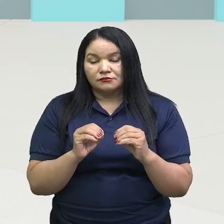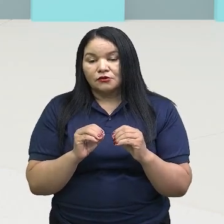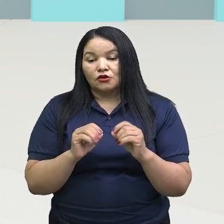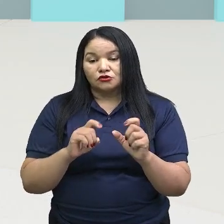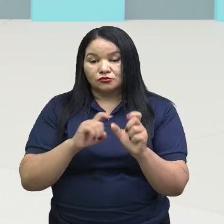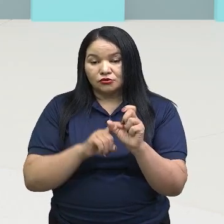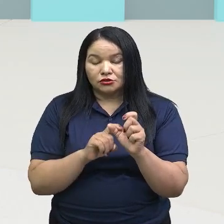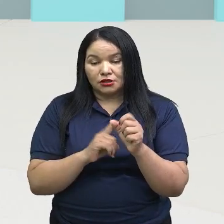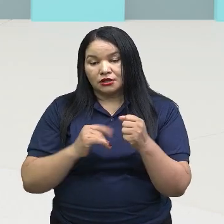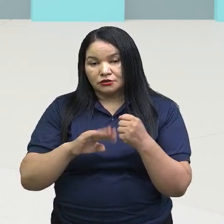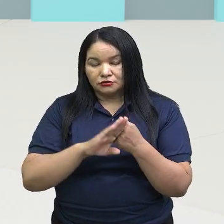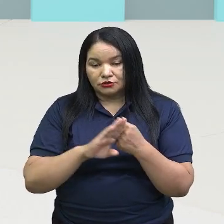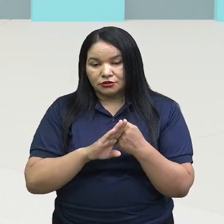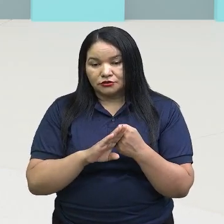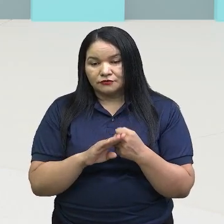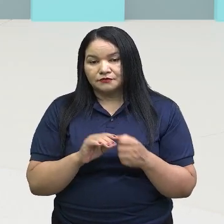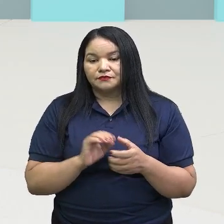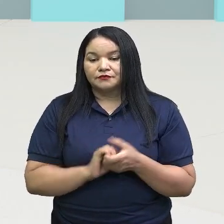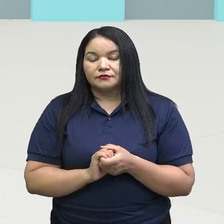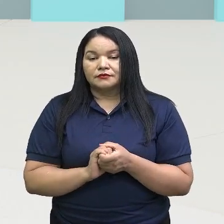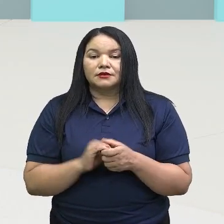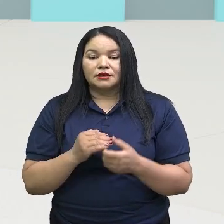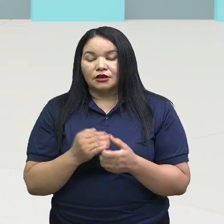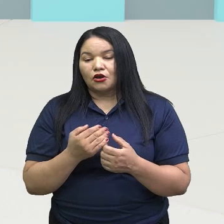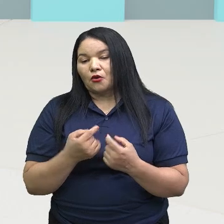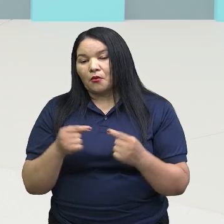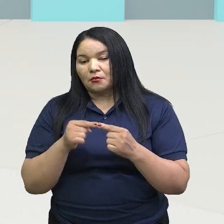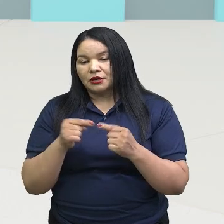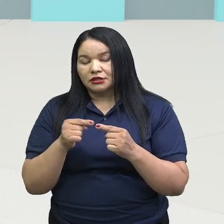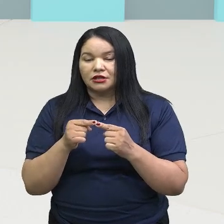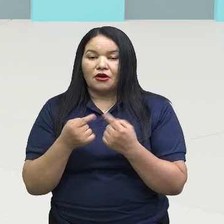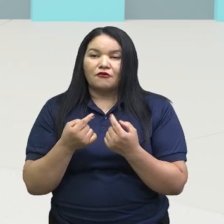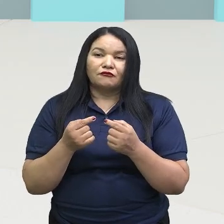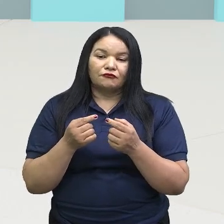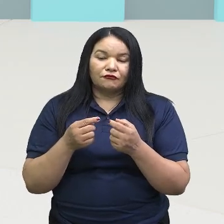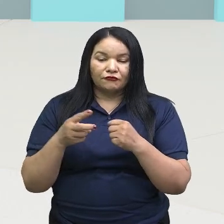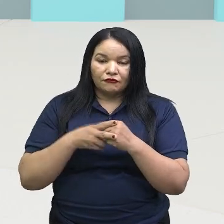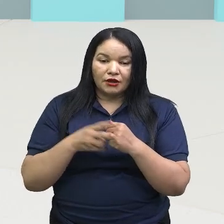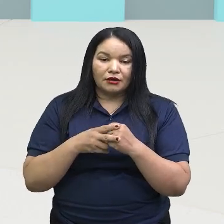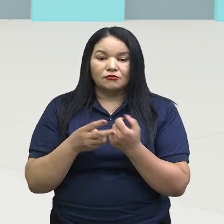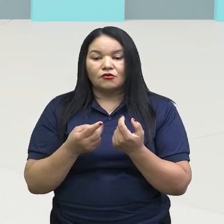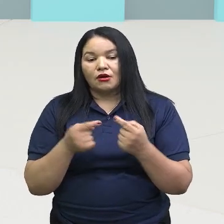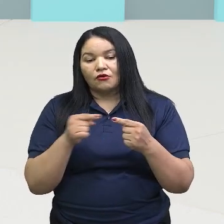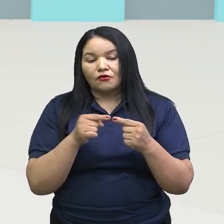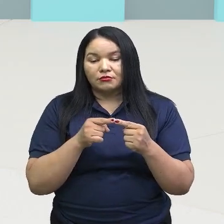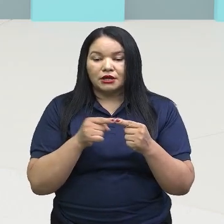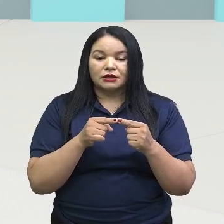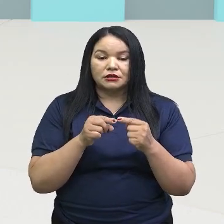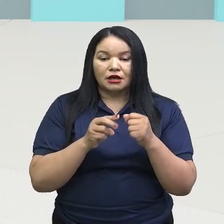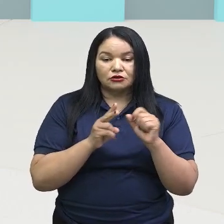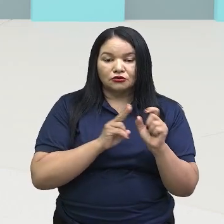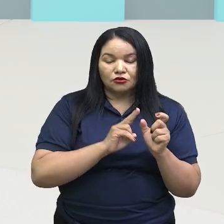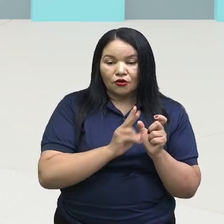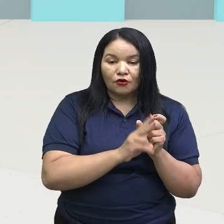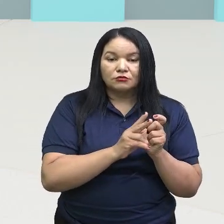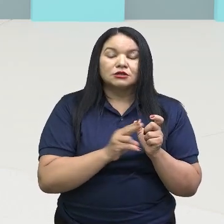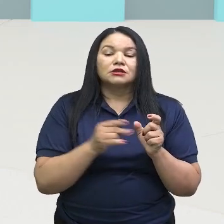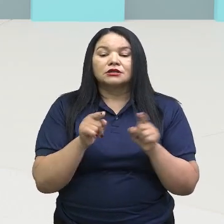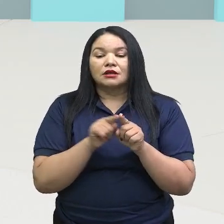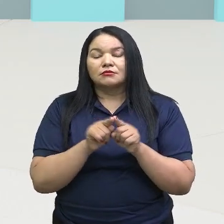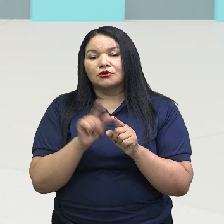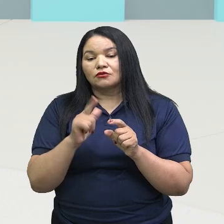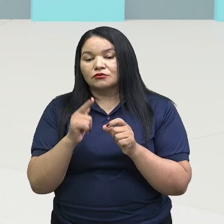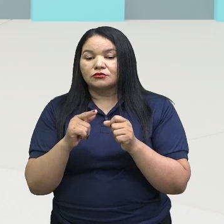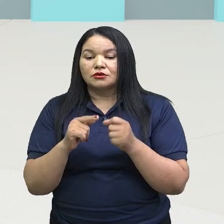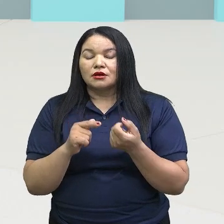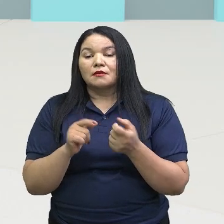substantiva. São orações que ora vão completar verbos, ora vão completar nomes, ora vão ser sujeitos da oração.